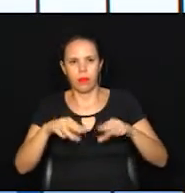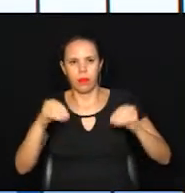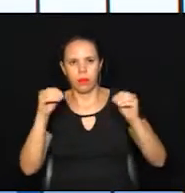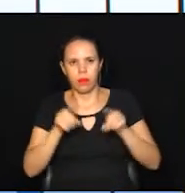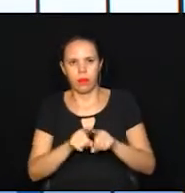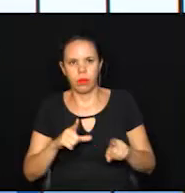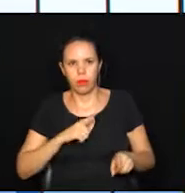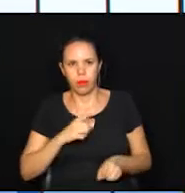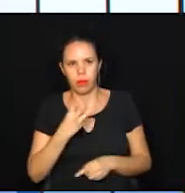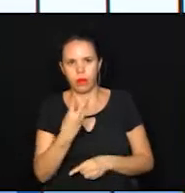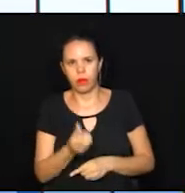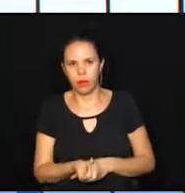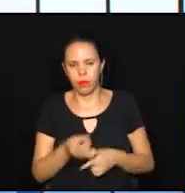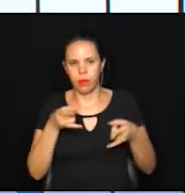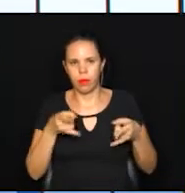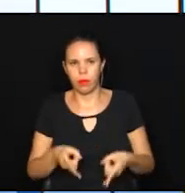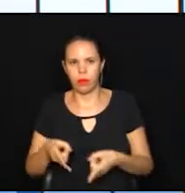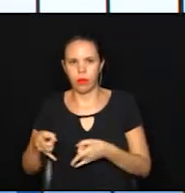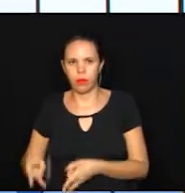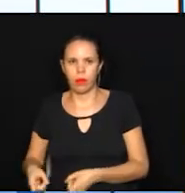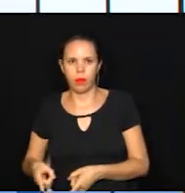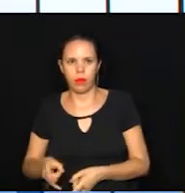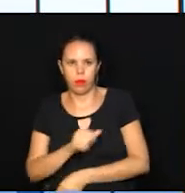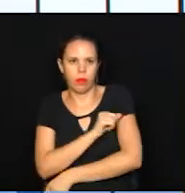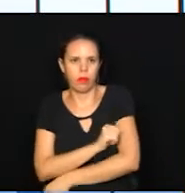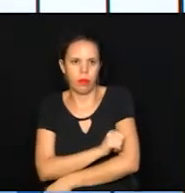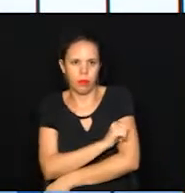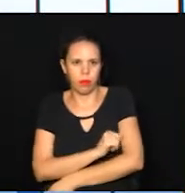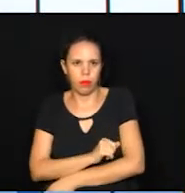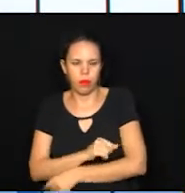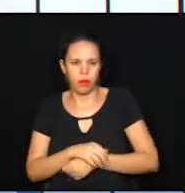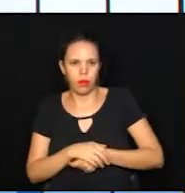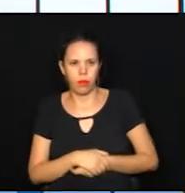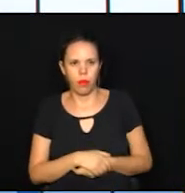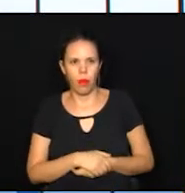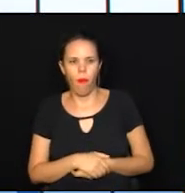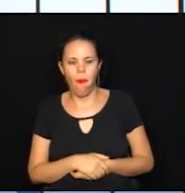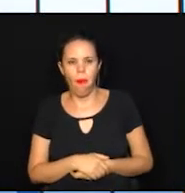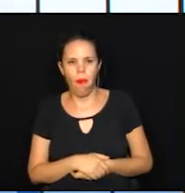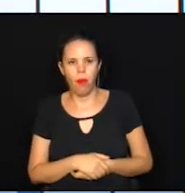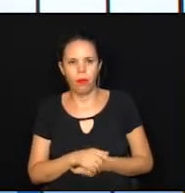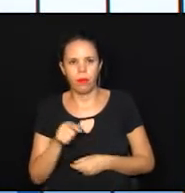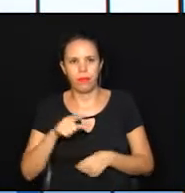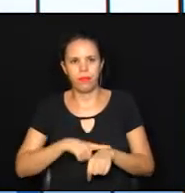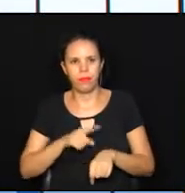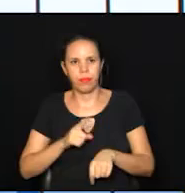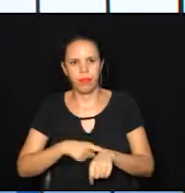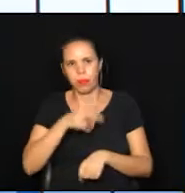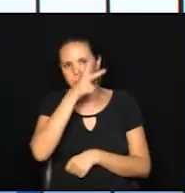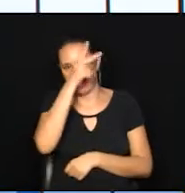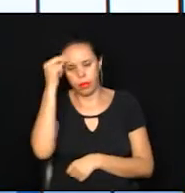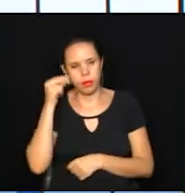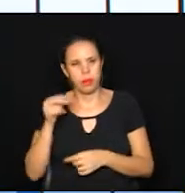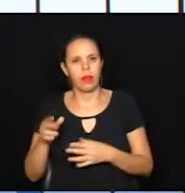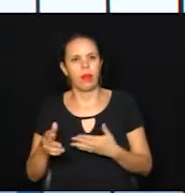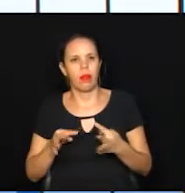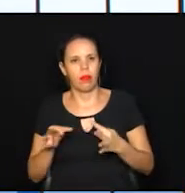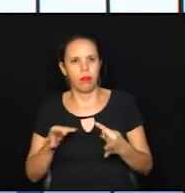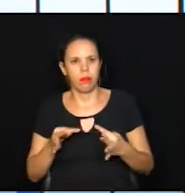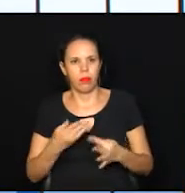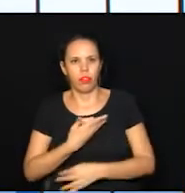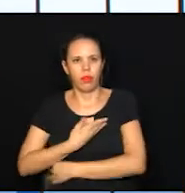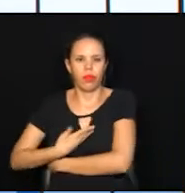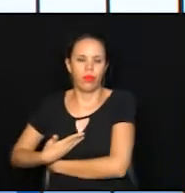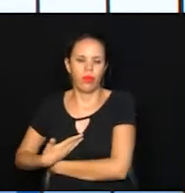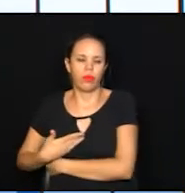terá 36 leitos de enfermaria. Inclusive, nesse momento, a Prefeitura está em tratativa com o governo